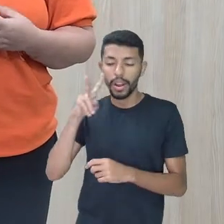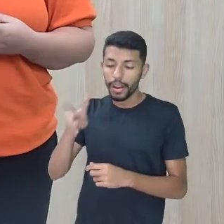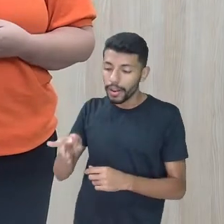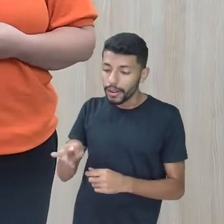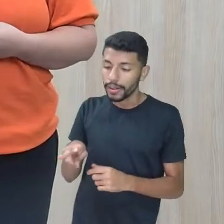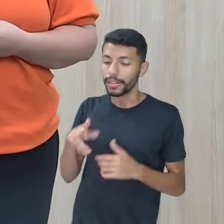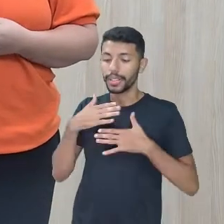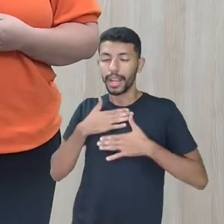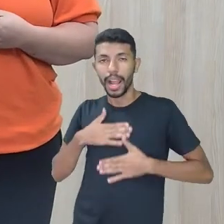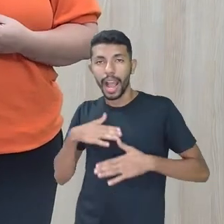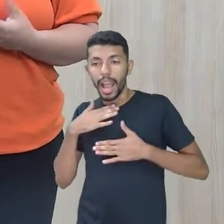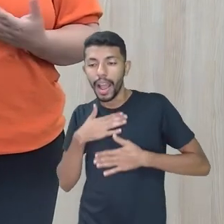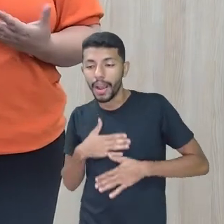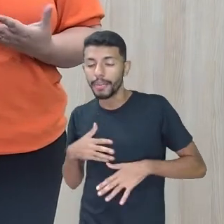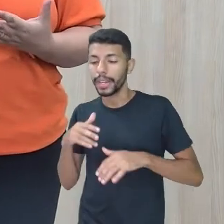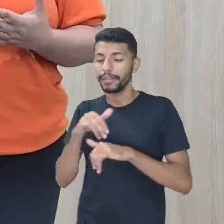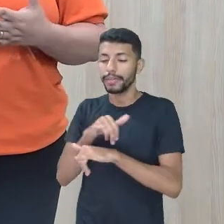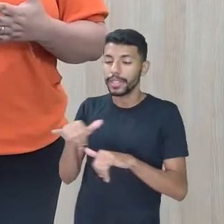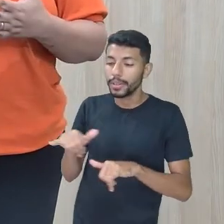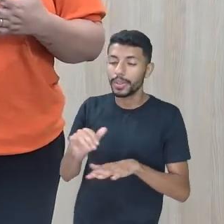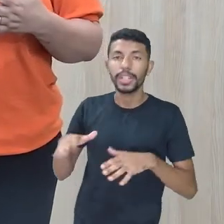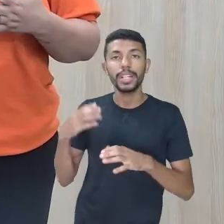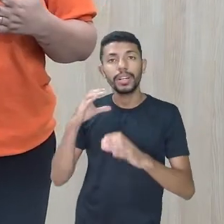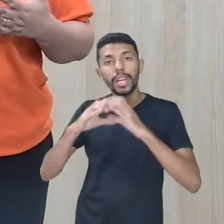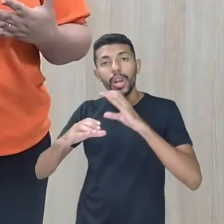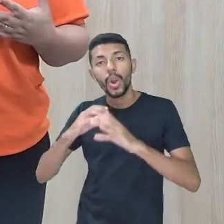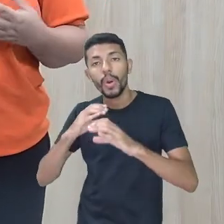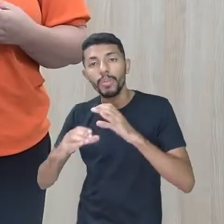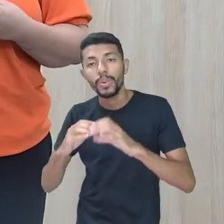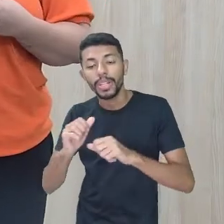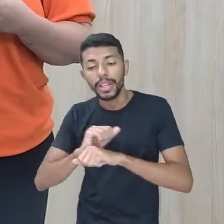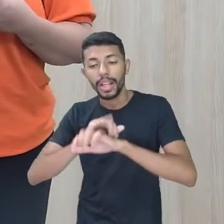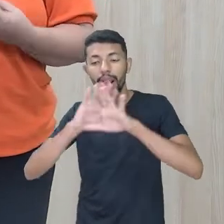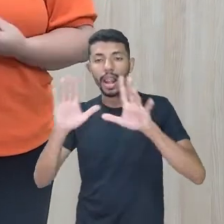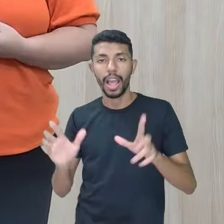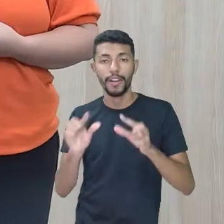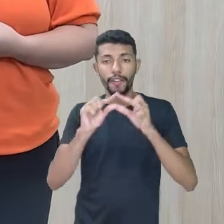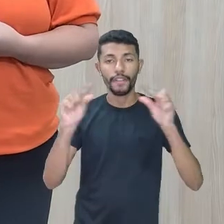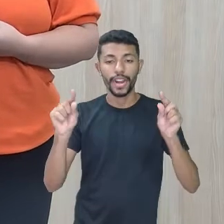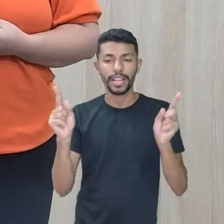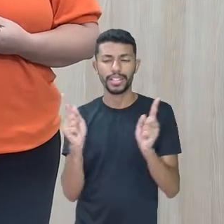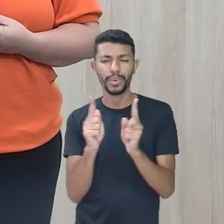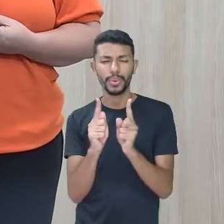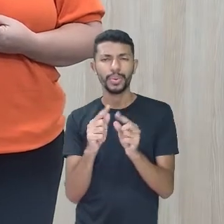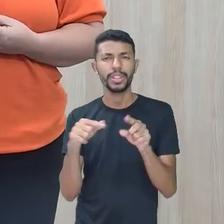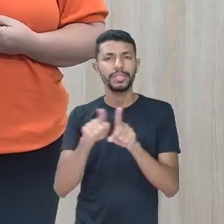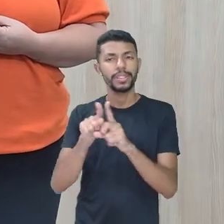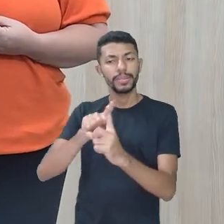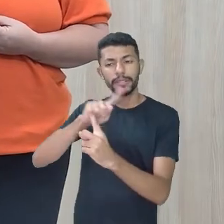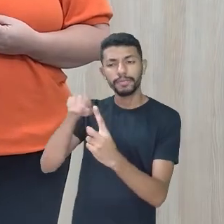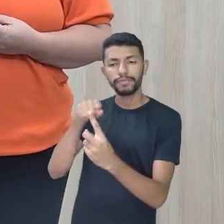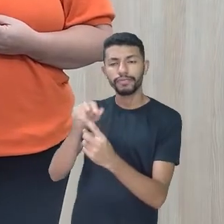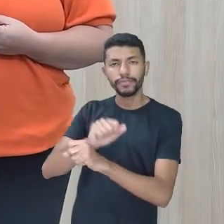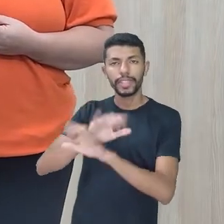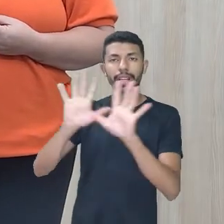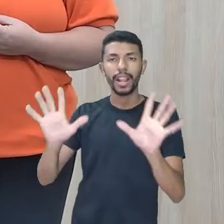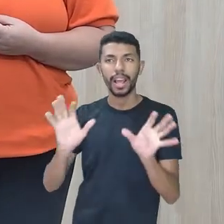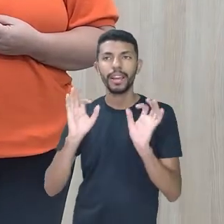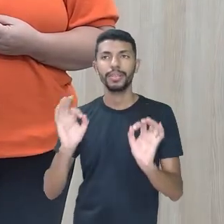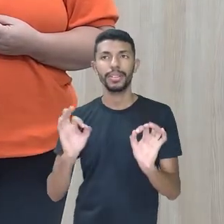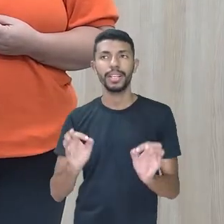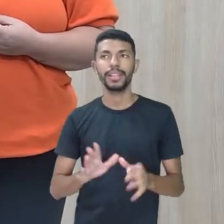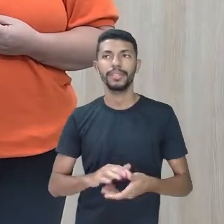e comunique-se com clareza, com frases curtas e objetivas com essa criança.